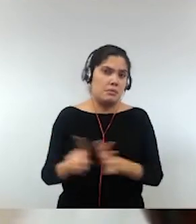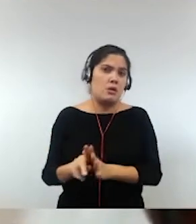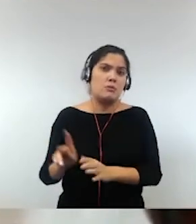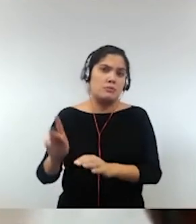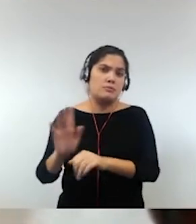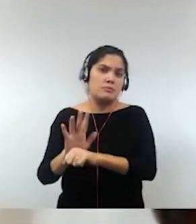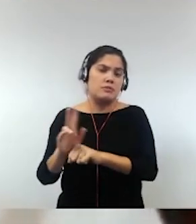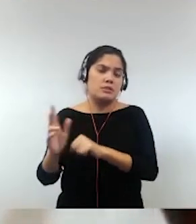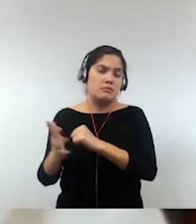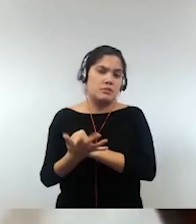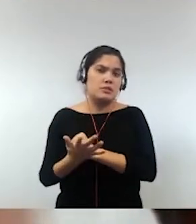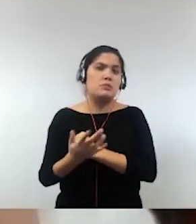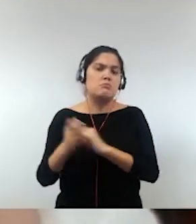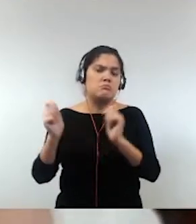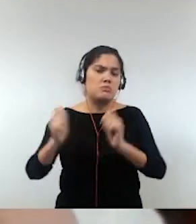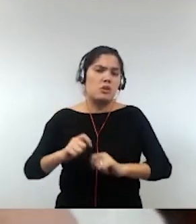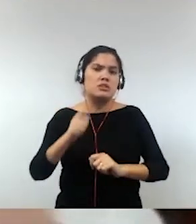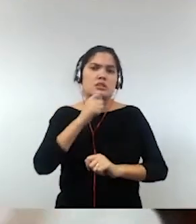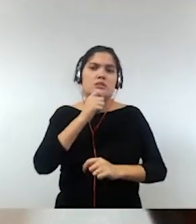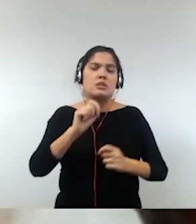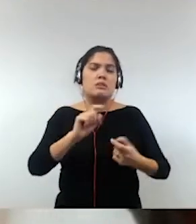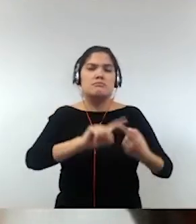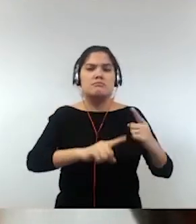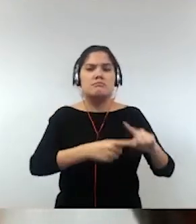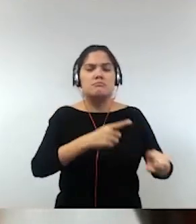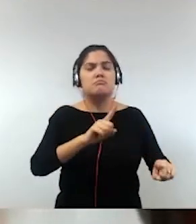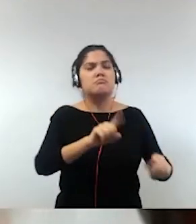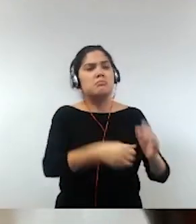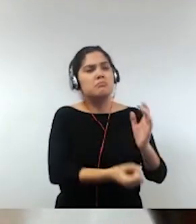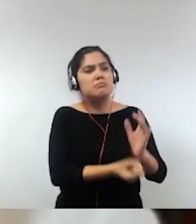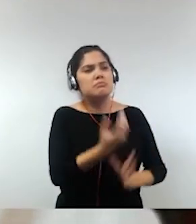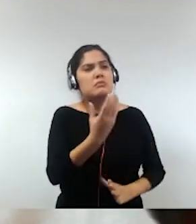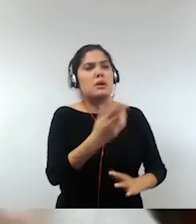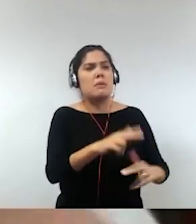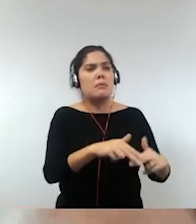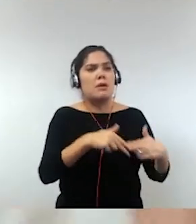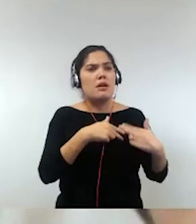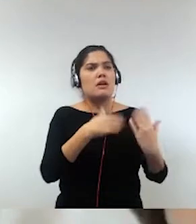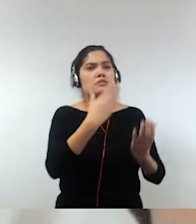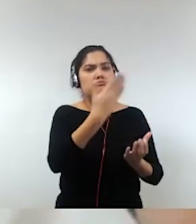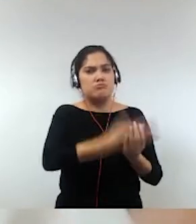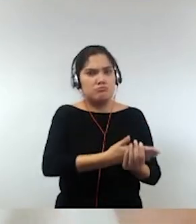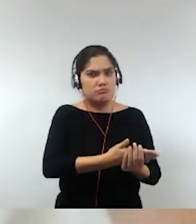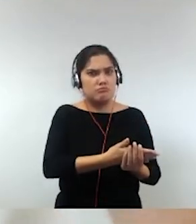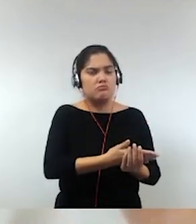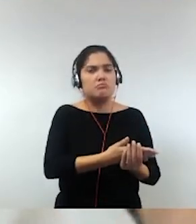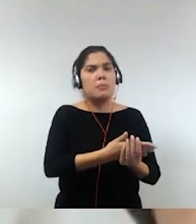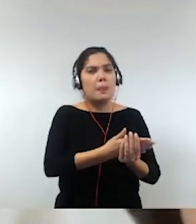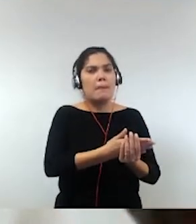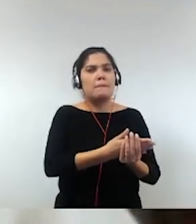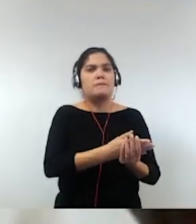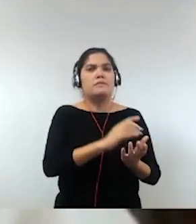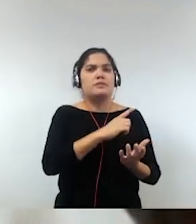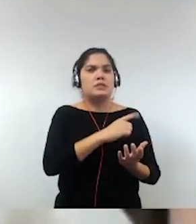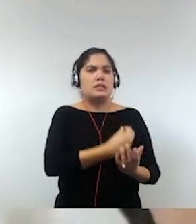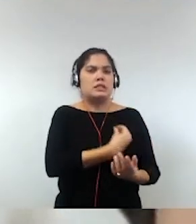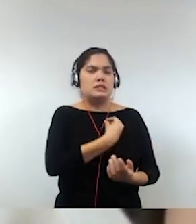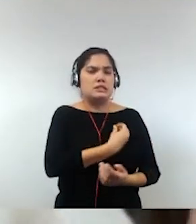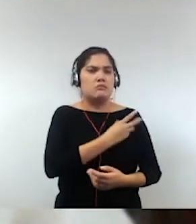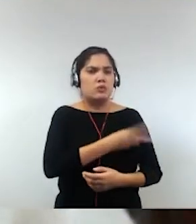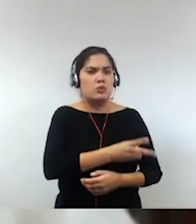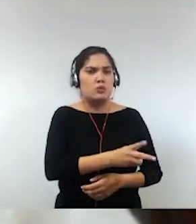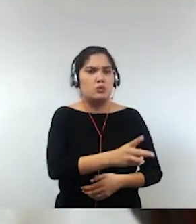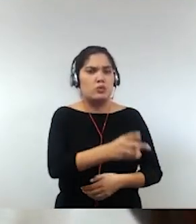pandemia. Pode ainda esse conflito ter dado origem a um processo judicial que se encontra em andamento,